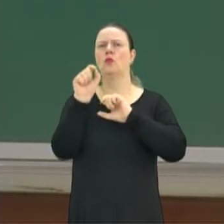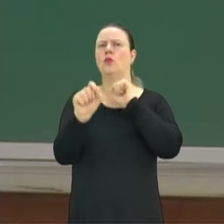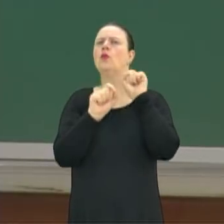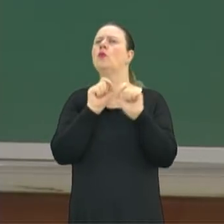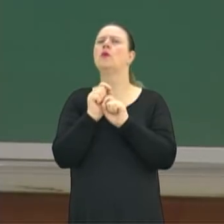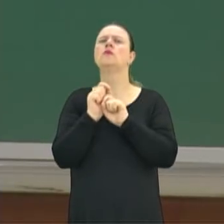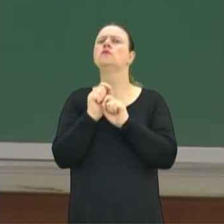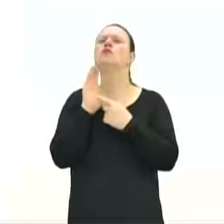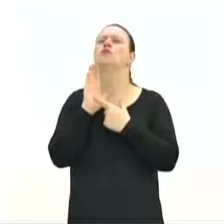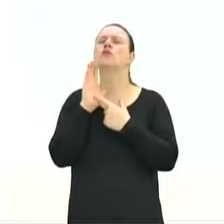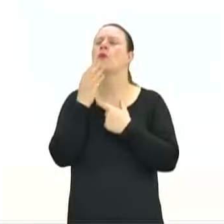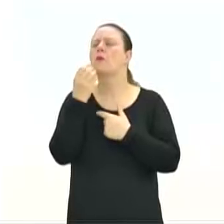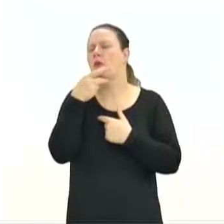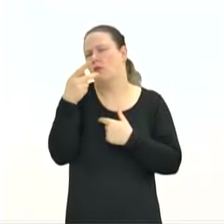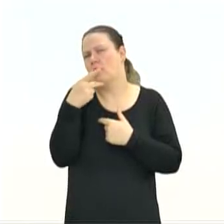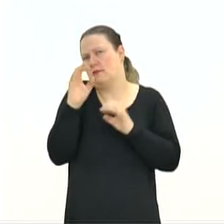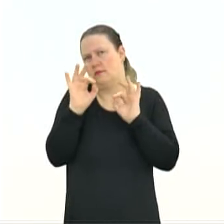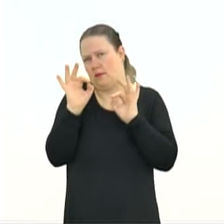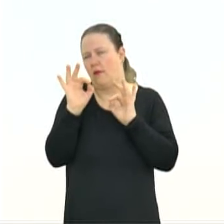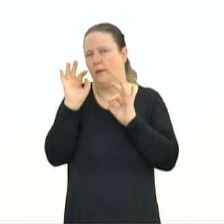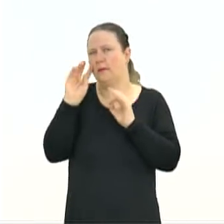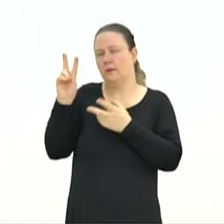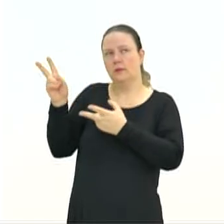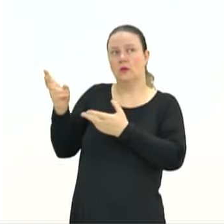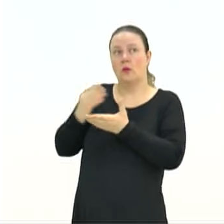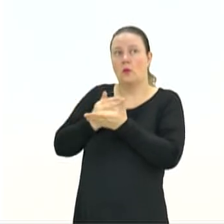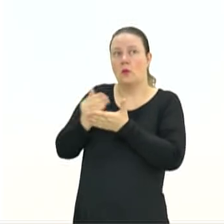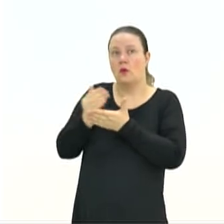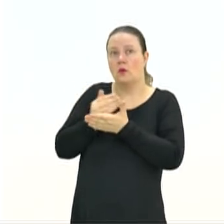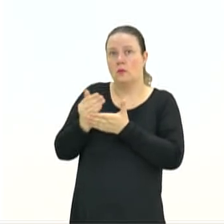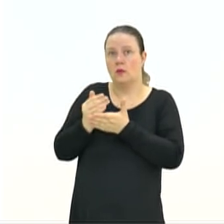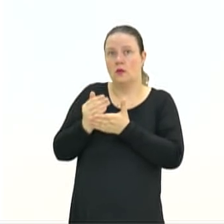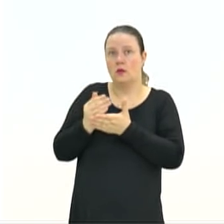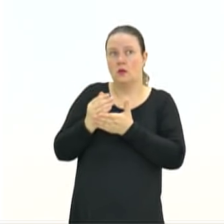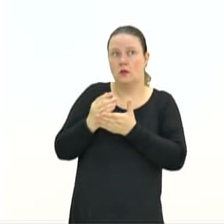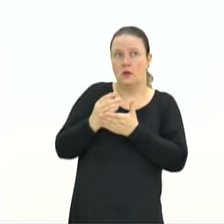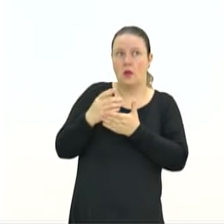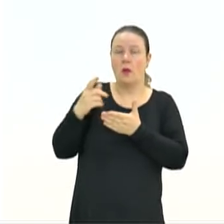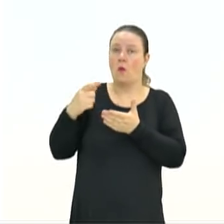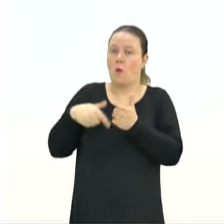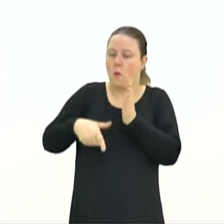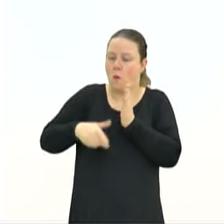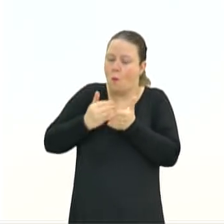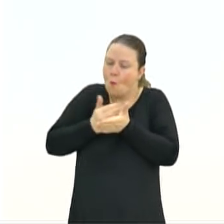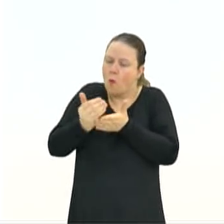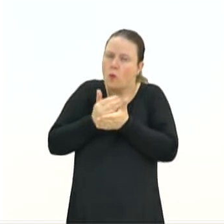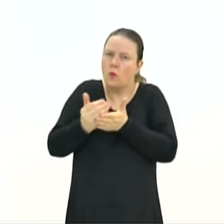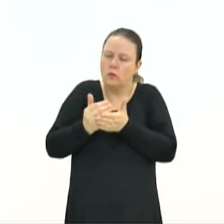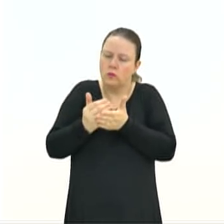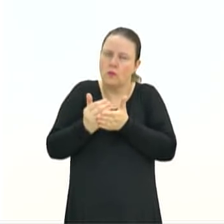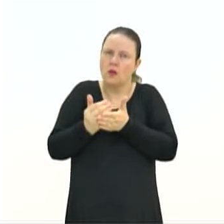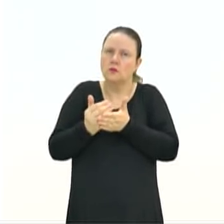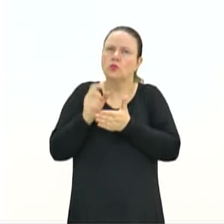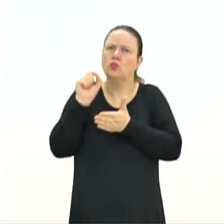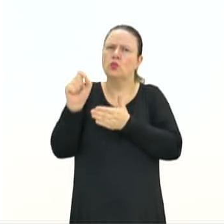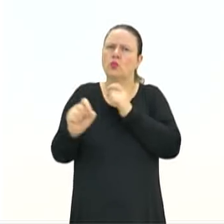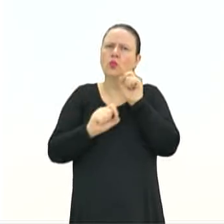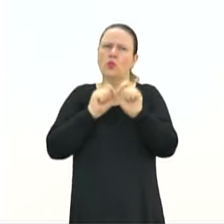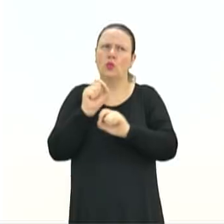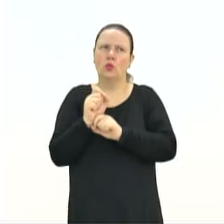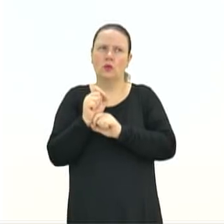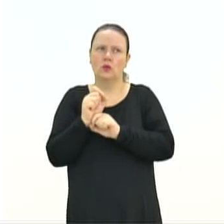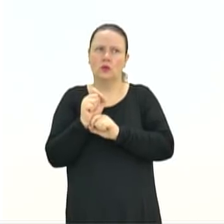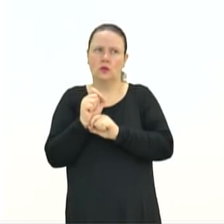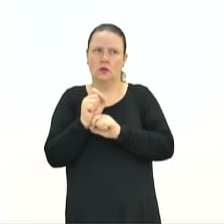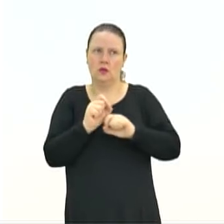mas está aqui a pirâmide. A gente sempre começa por onde? Sempre começa pelo produtor, assim como a gente começava na cadeia também, né? Quando a gente